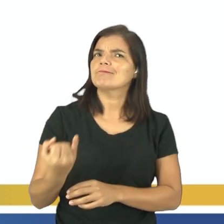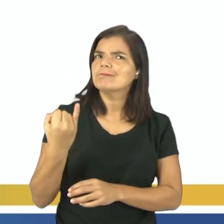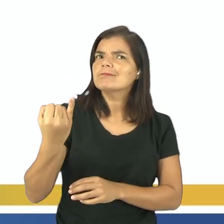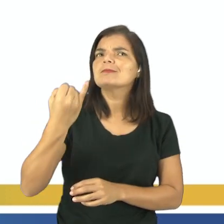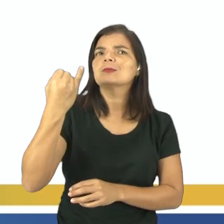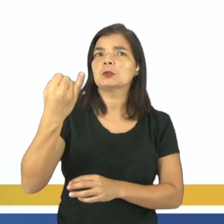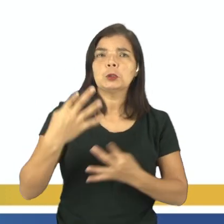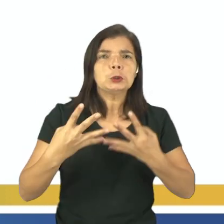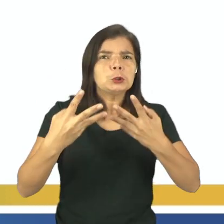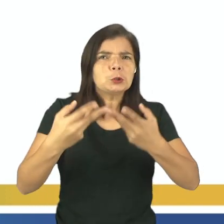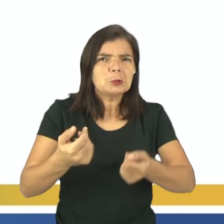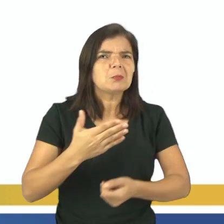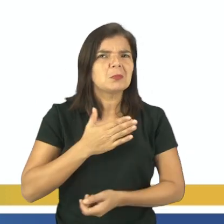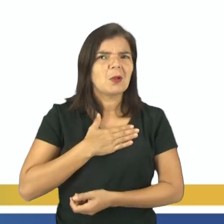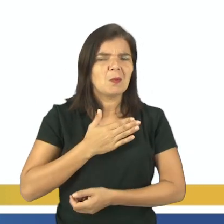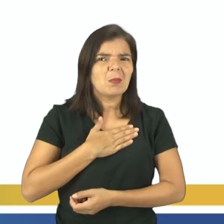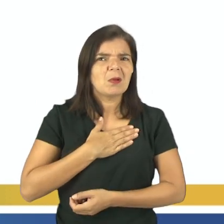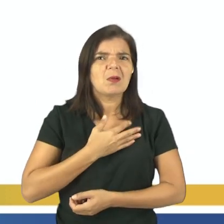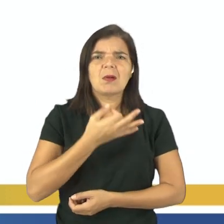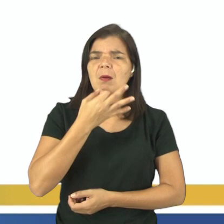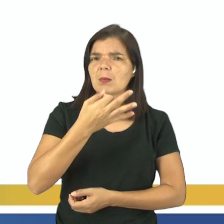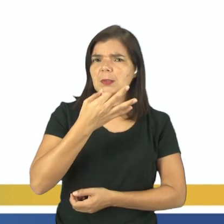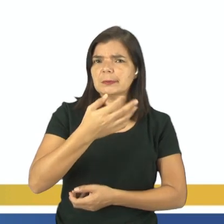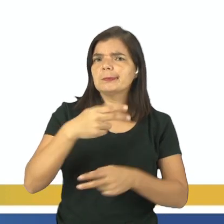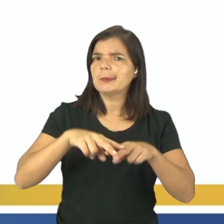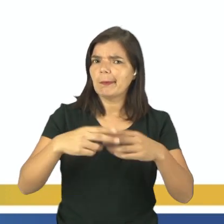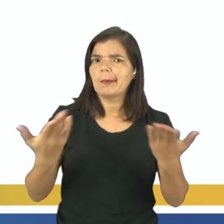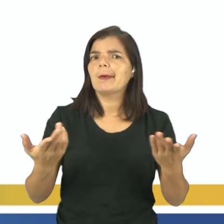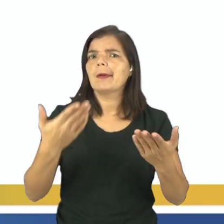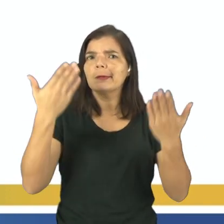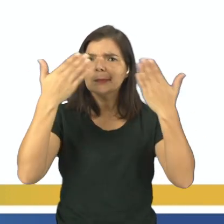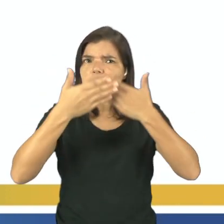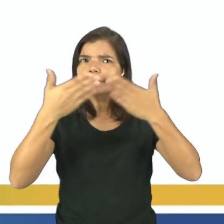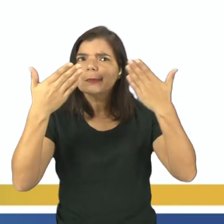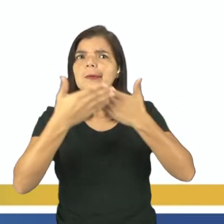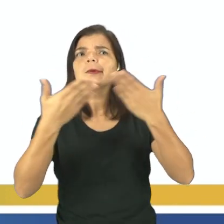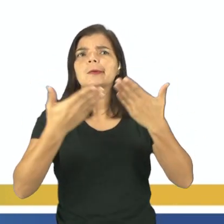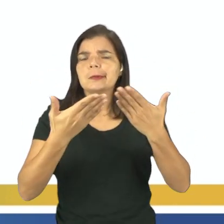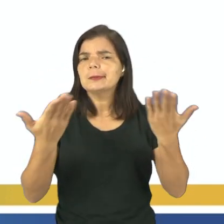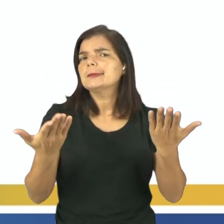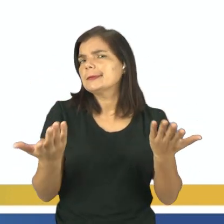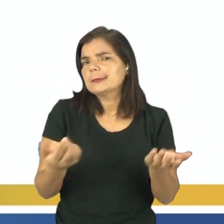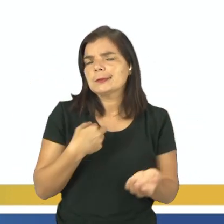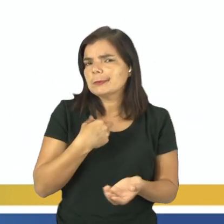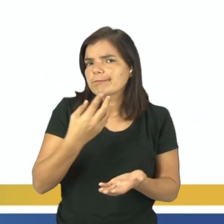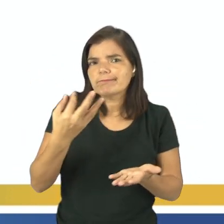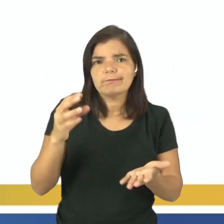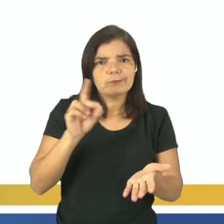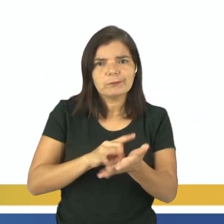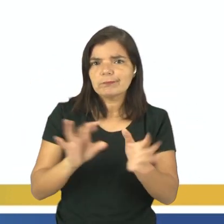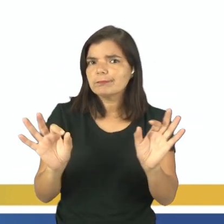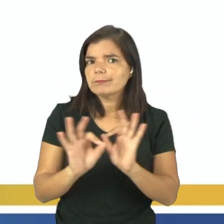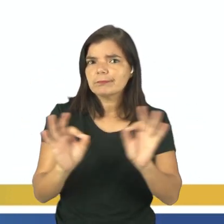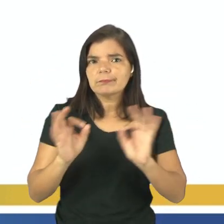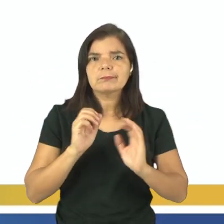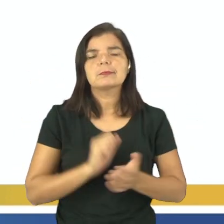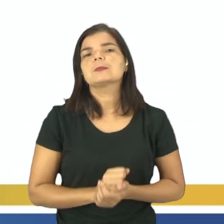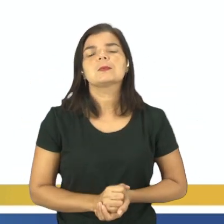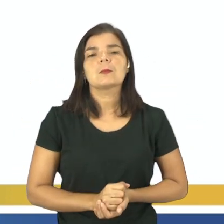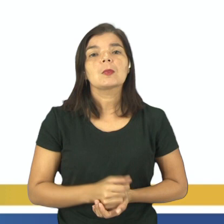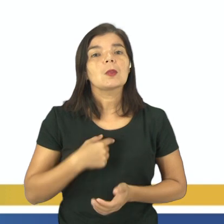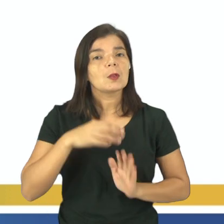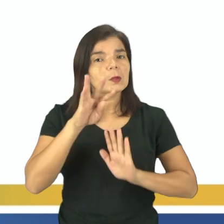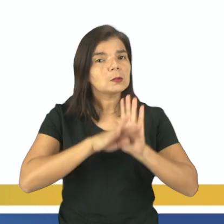ferramenta principal de tudo isso, que é, para mim, um argumento míope, raso e inconsistente. Observem que